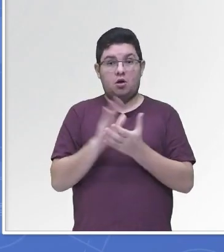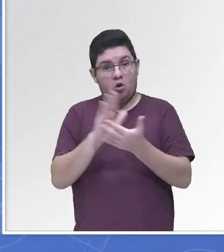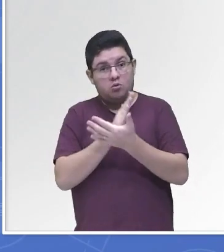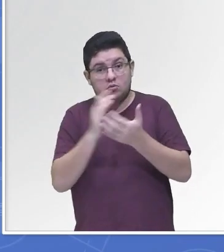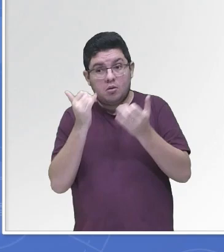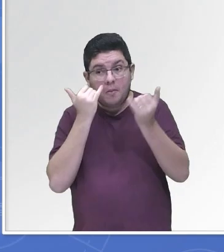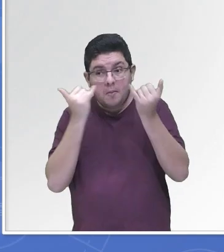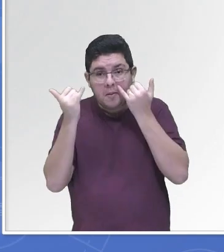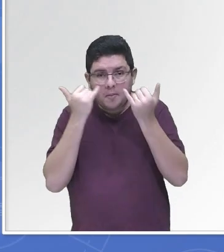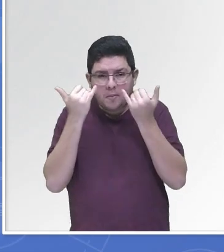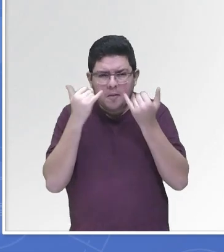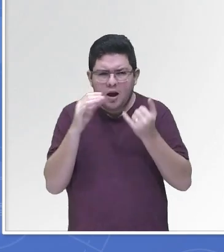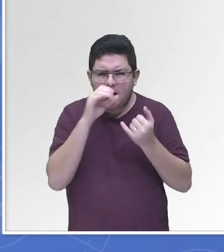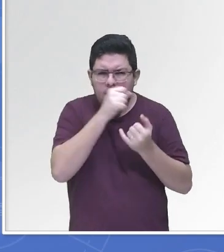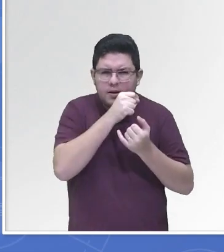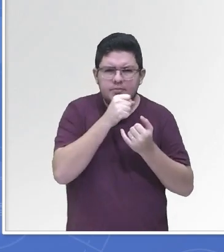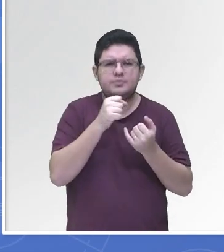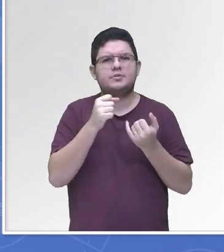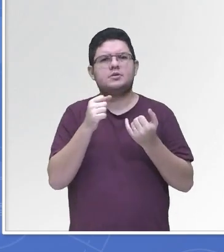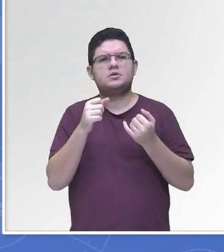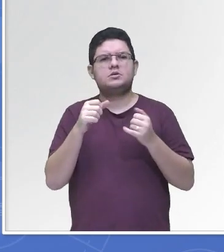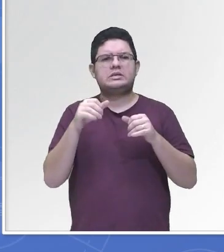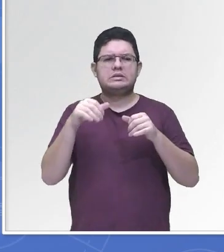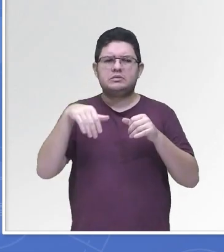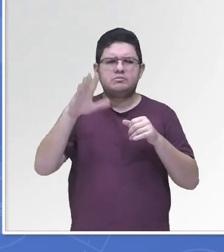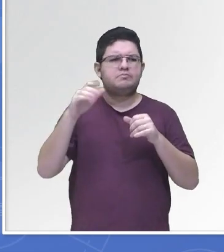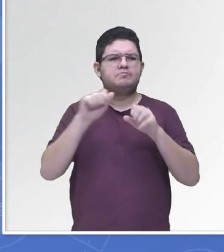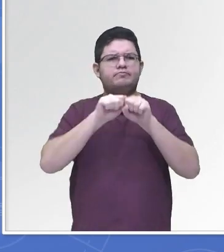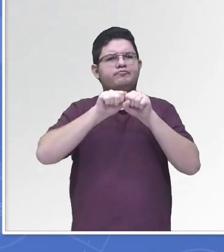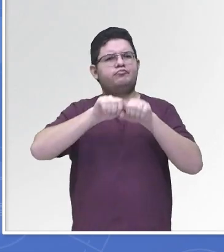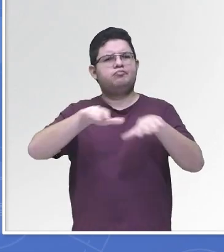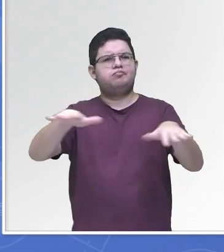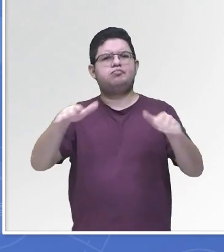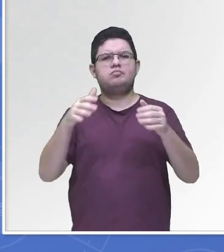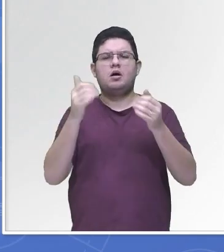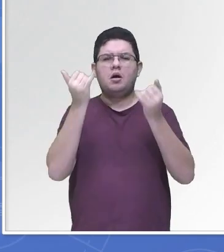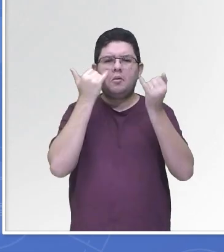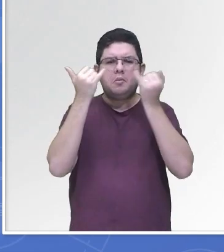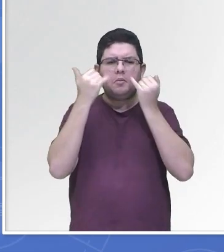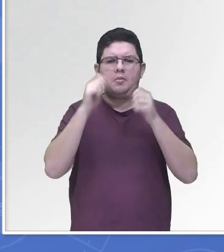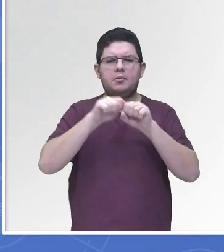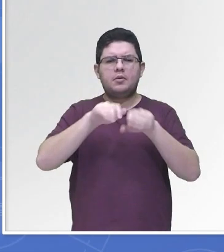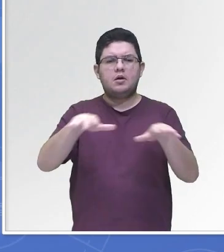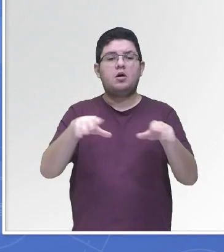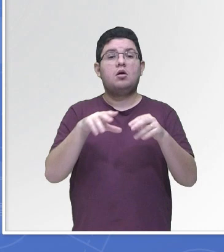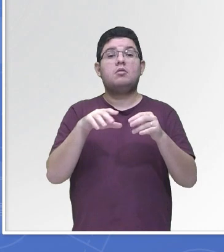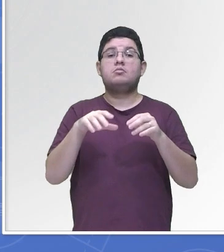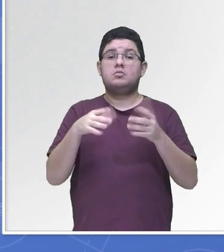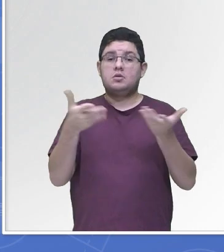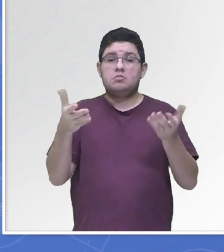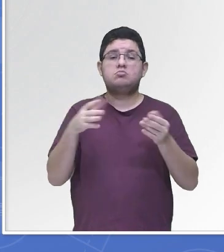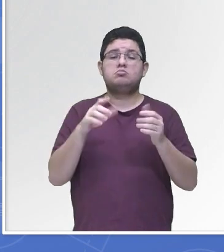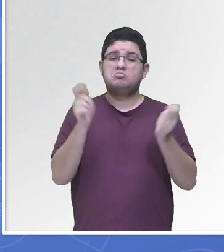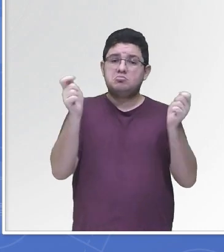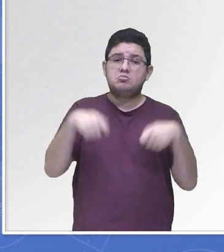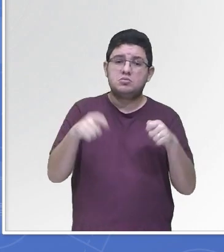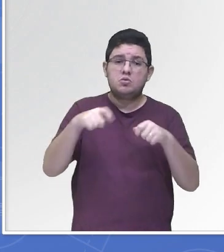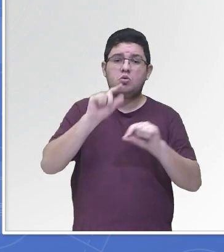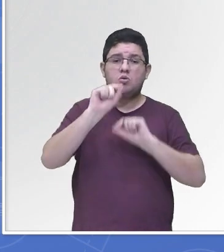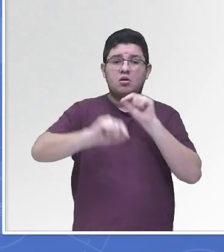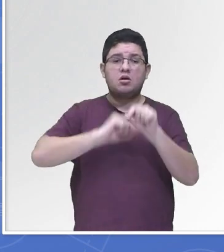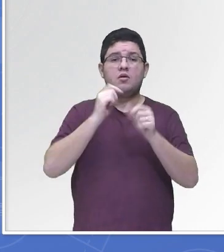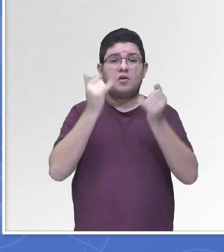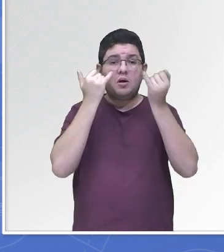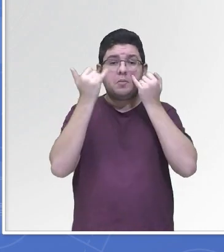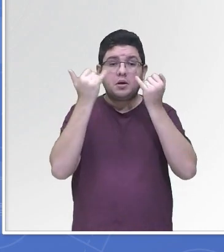rápido, cada vez mais rápido as notícias chegam até nós, por outro lado elas podem ser o quê? Manipuladas. Elas podem ser o